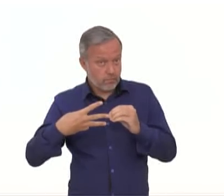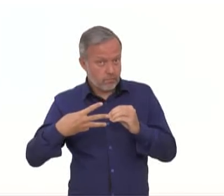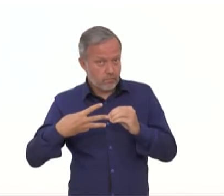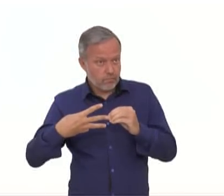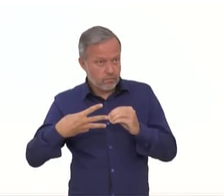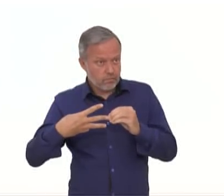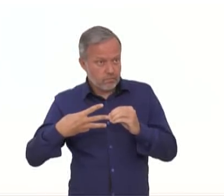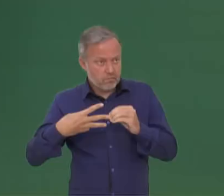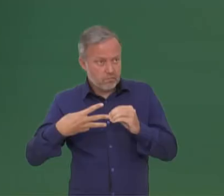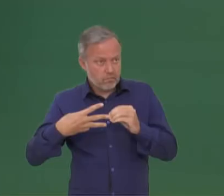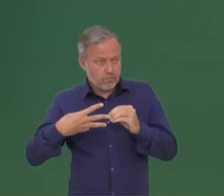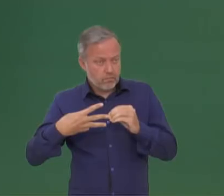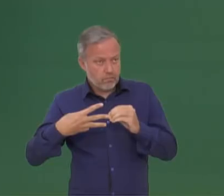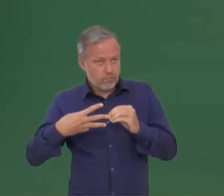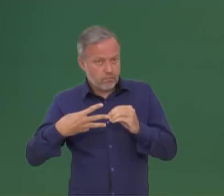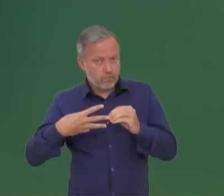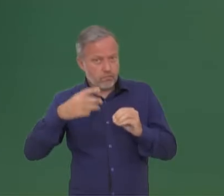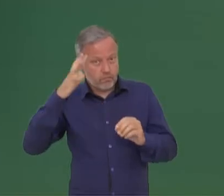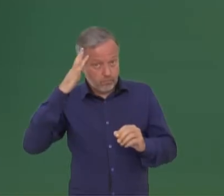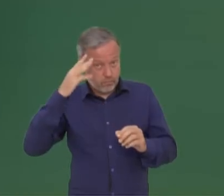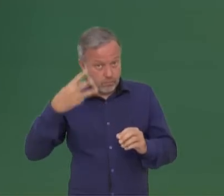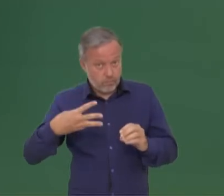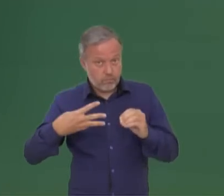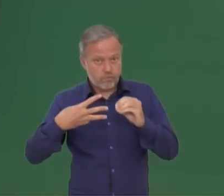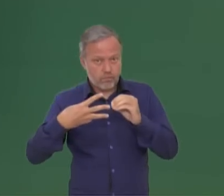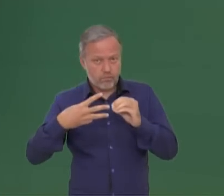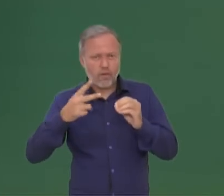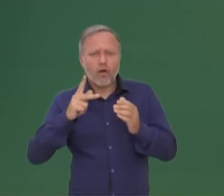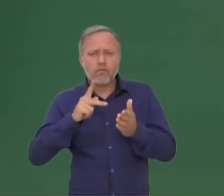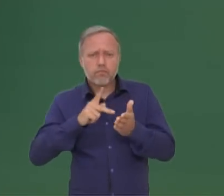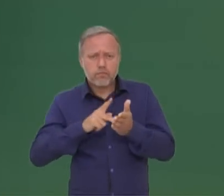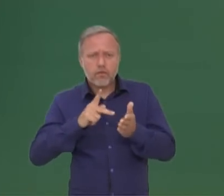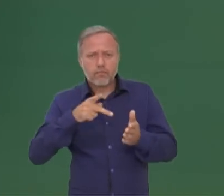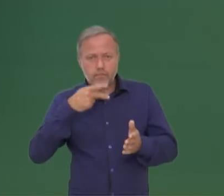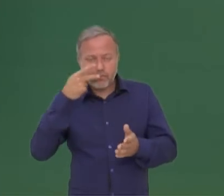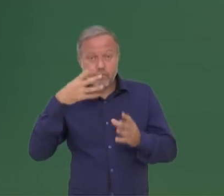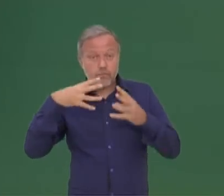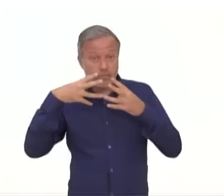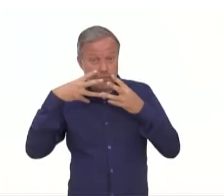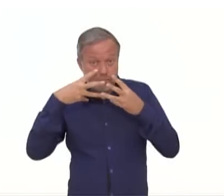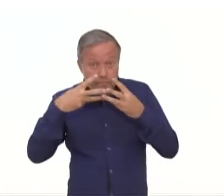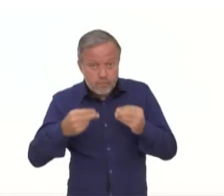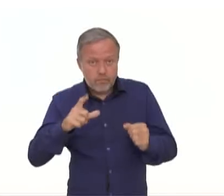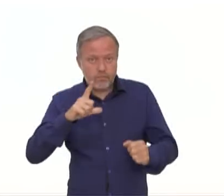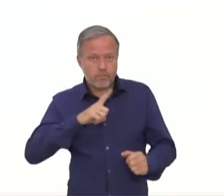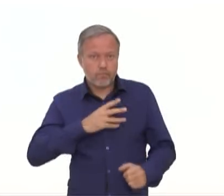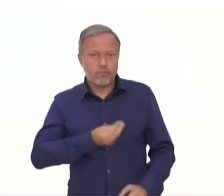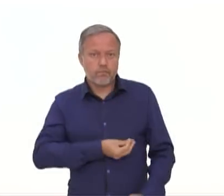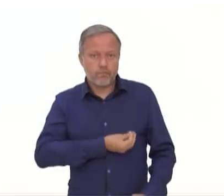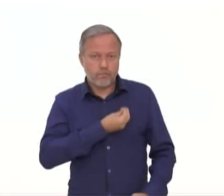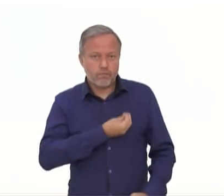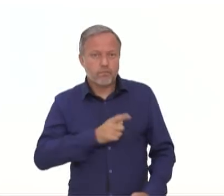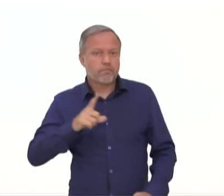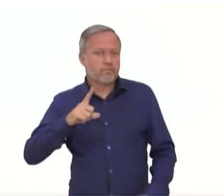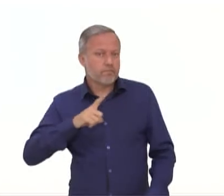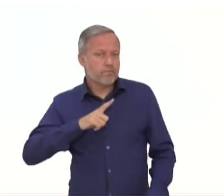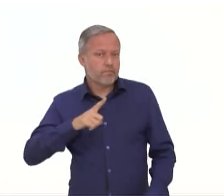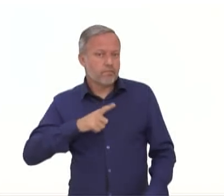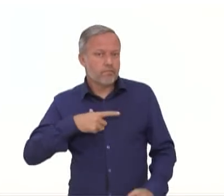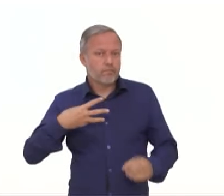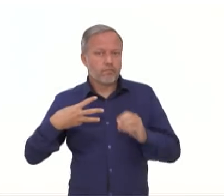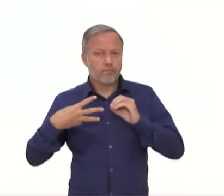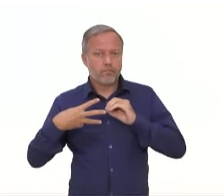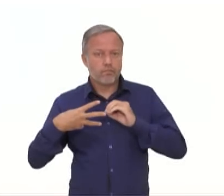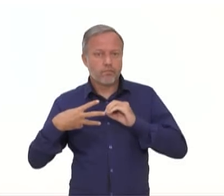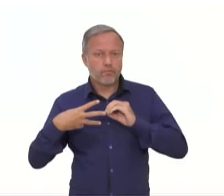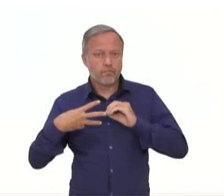exercício estava propondo. A teoria celular afirma que todos os seres vivos são compostos por células e